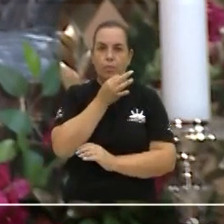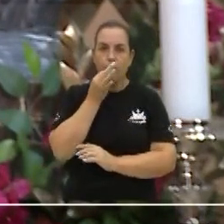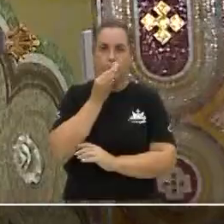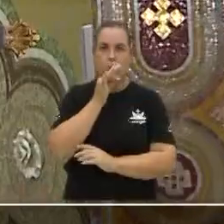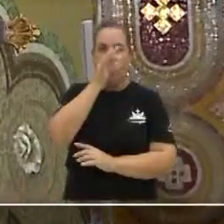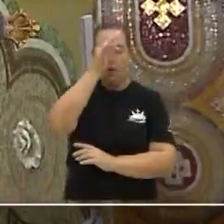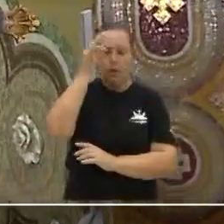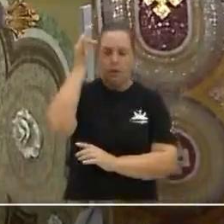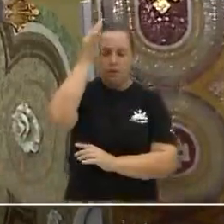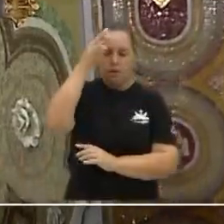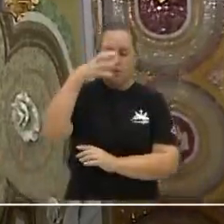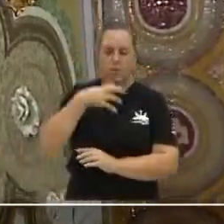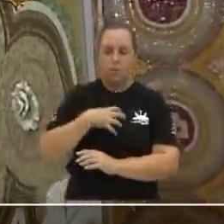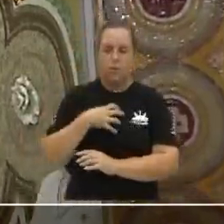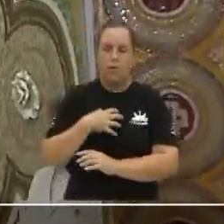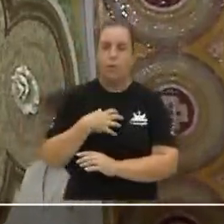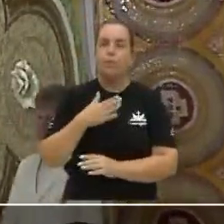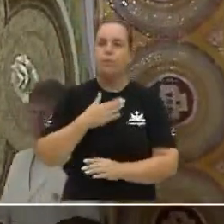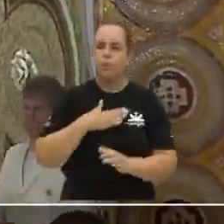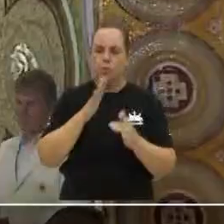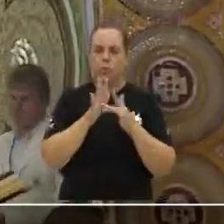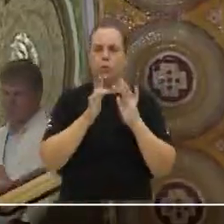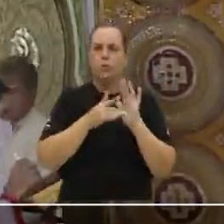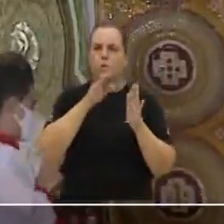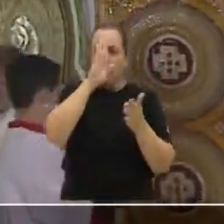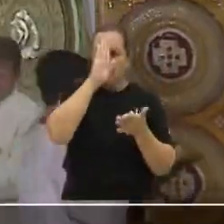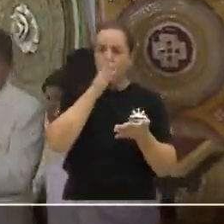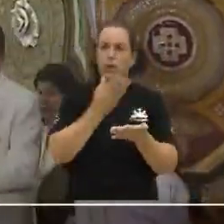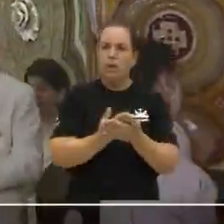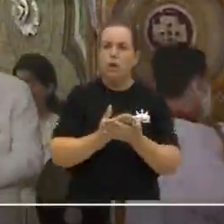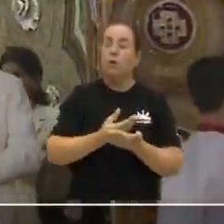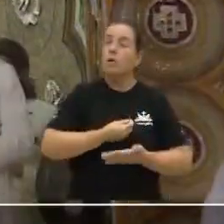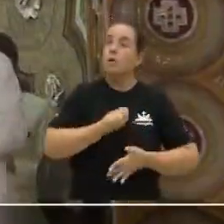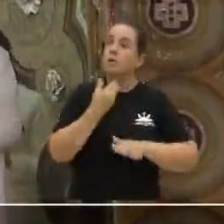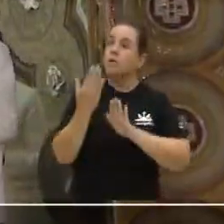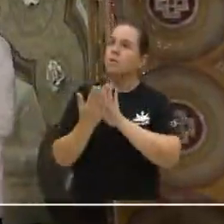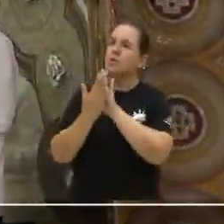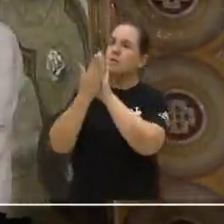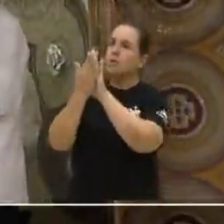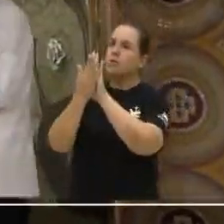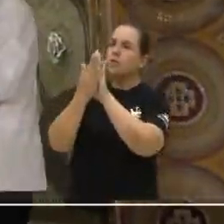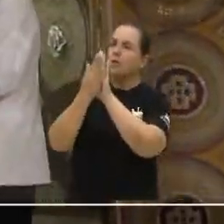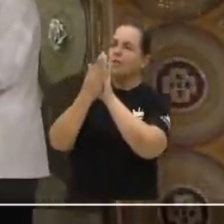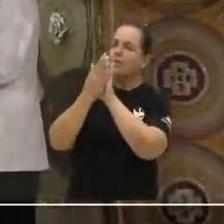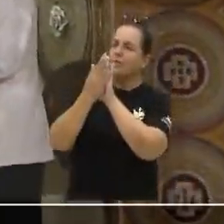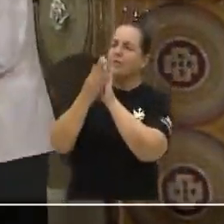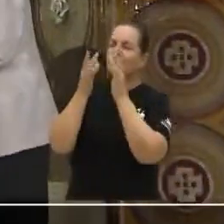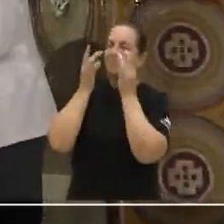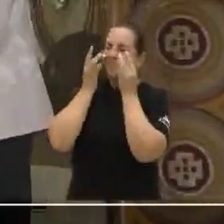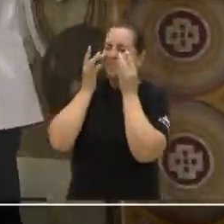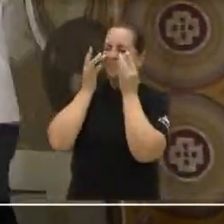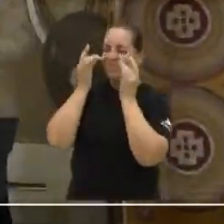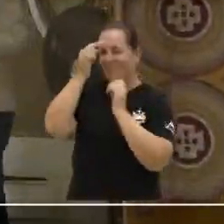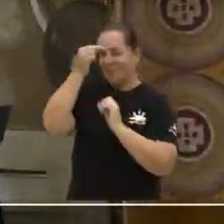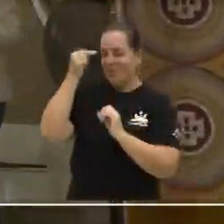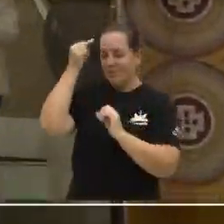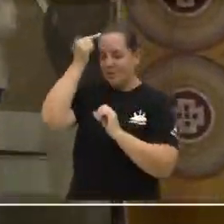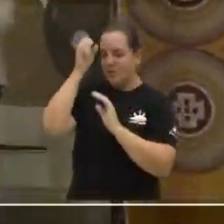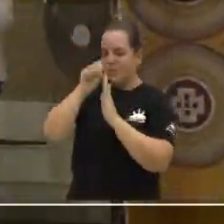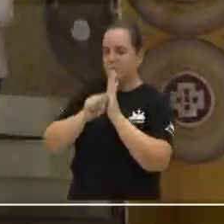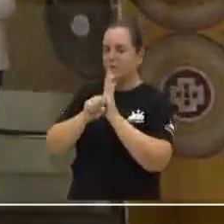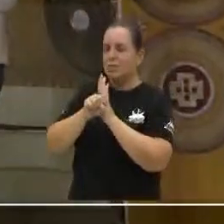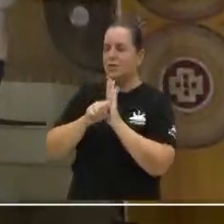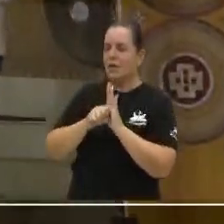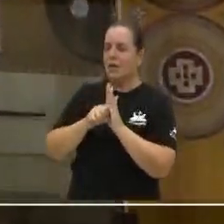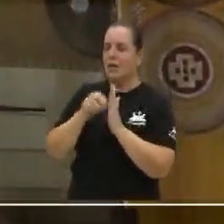comunhão espiritual. Meu Jesus, eu creio que estás presente no Santíssimo